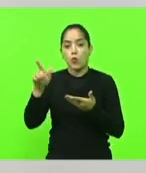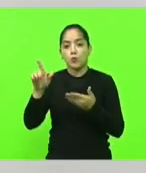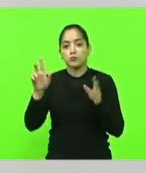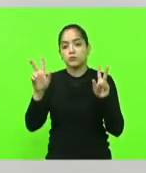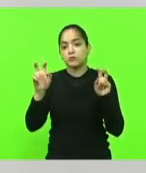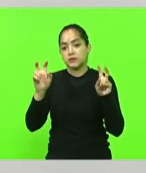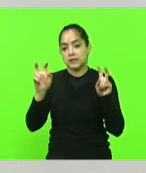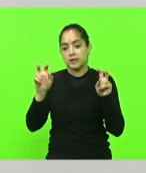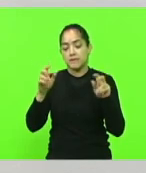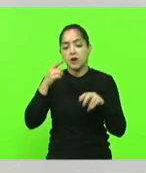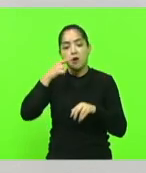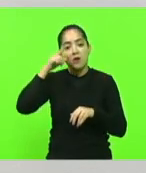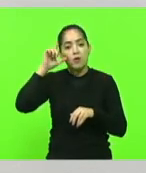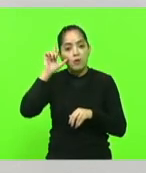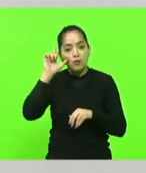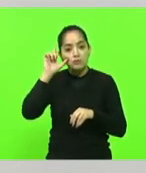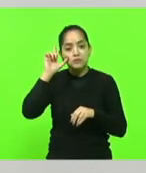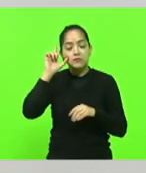ontem eu